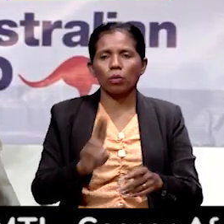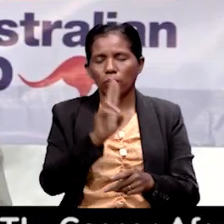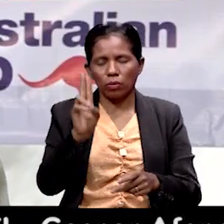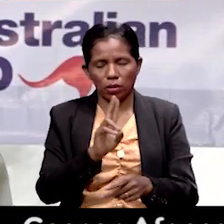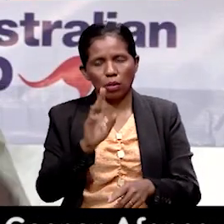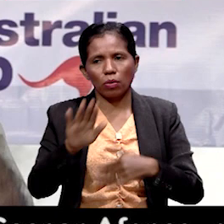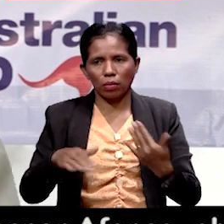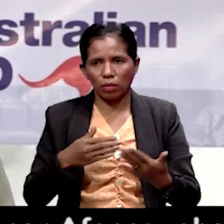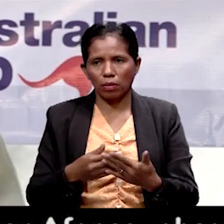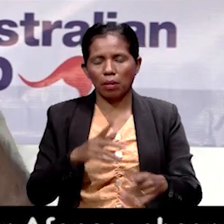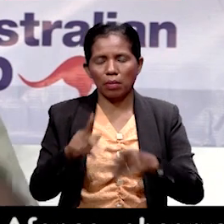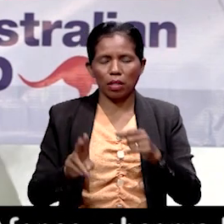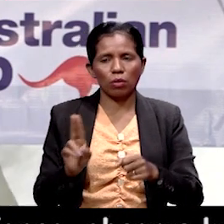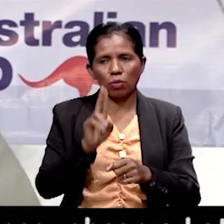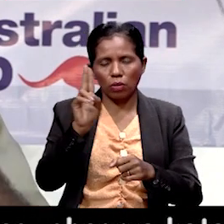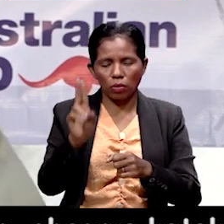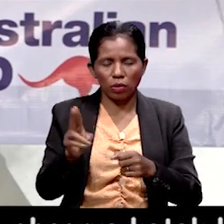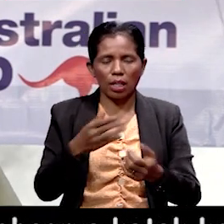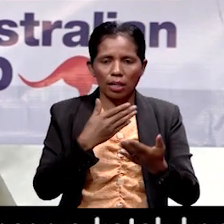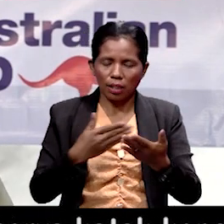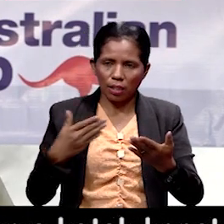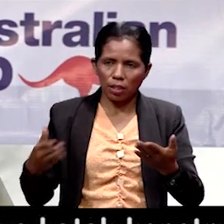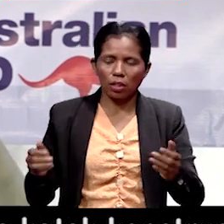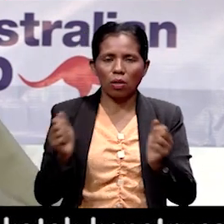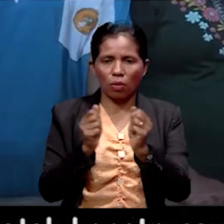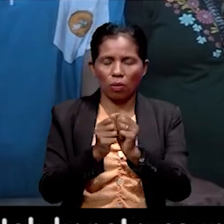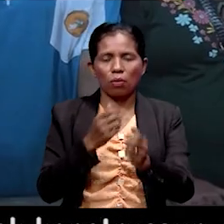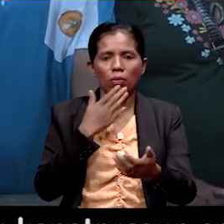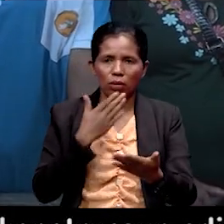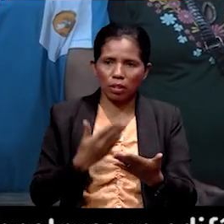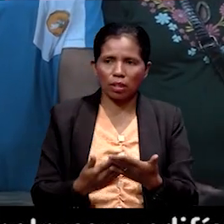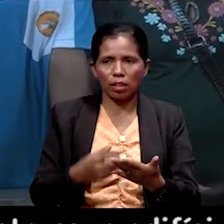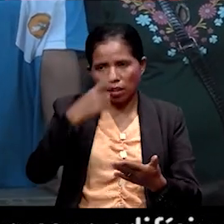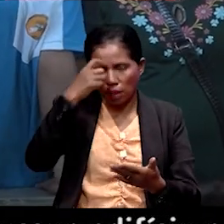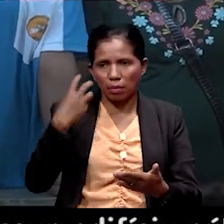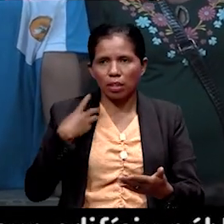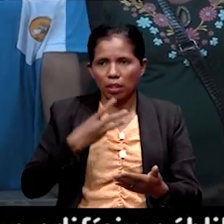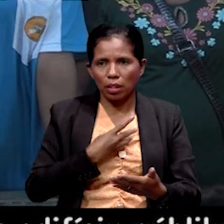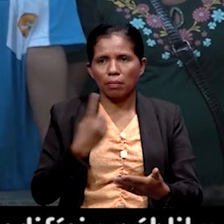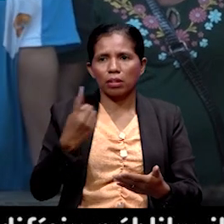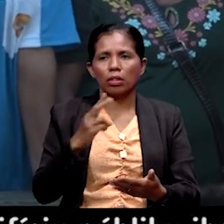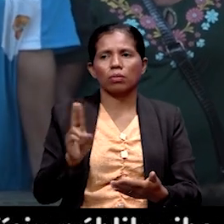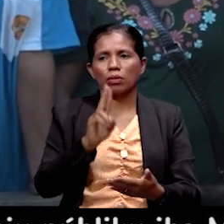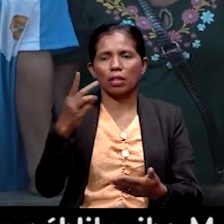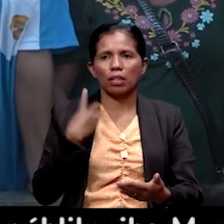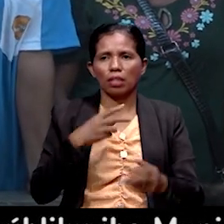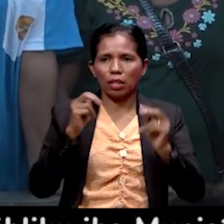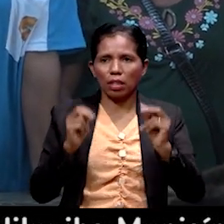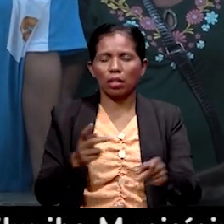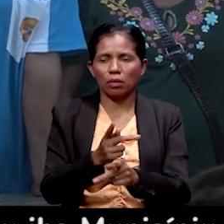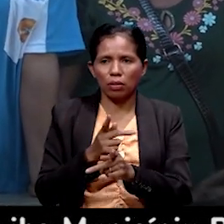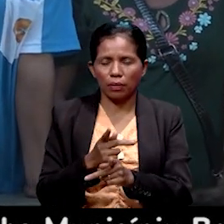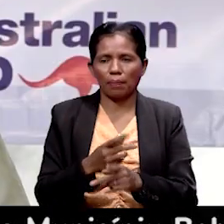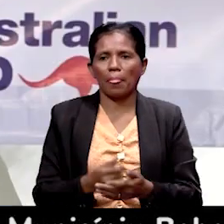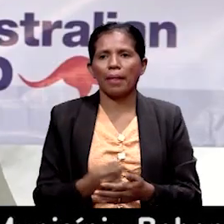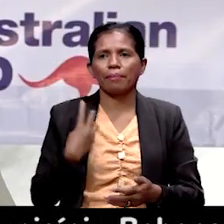A comunidade tem que utilizar facilidade, Sira, o dia. Também ita maxim usa, então ita tem cuidado, o dia. Ita